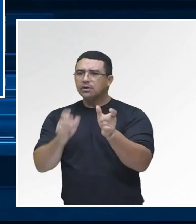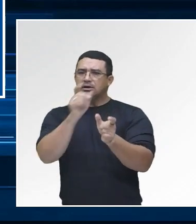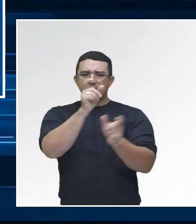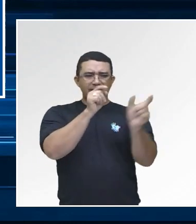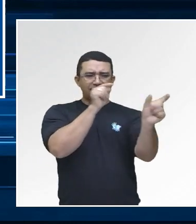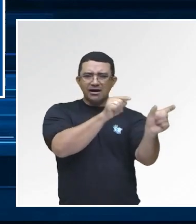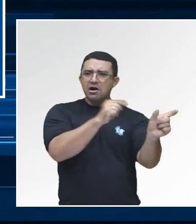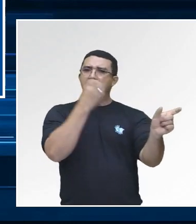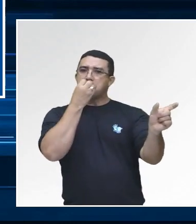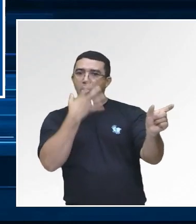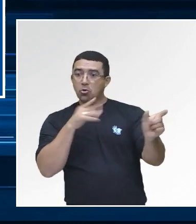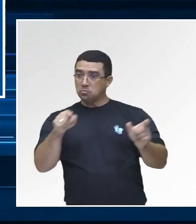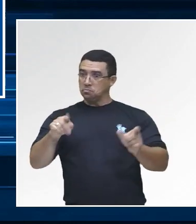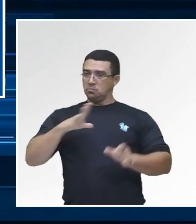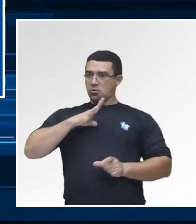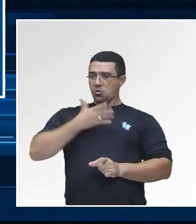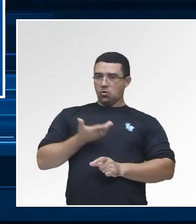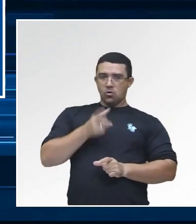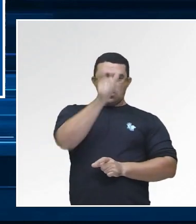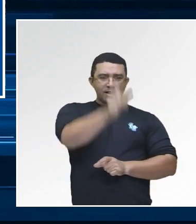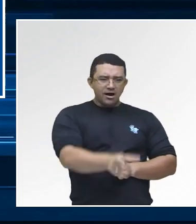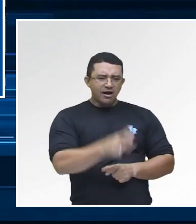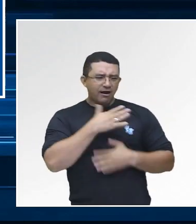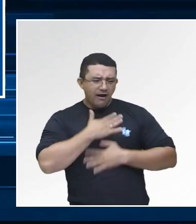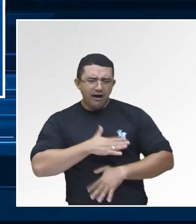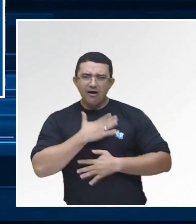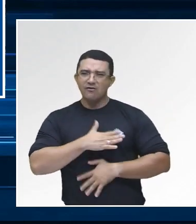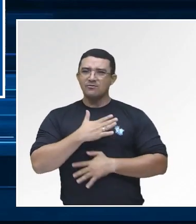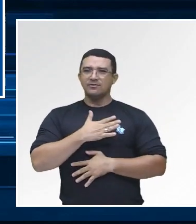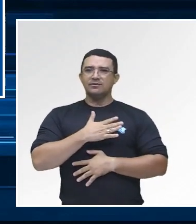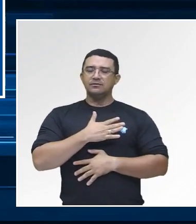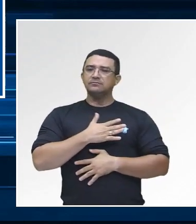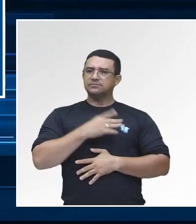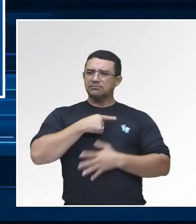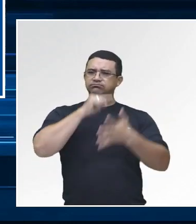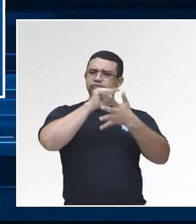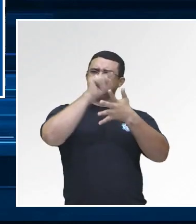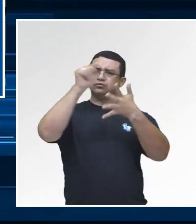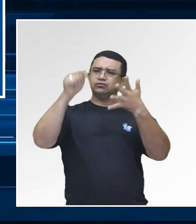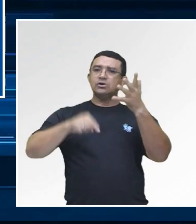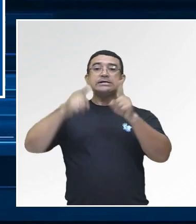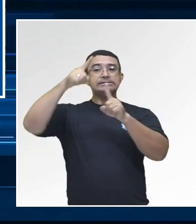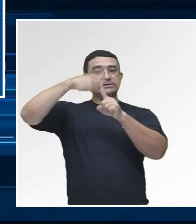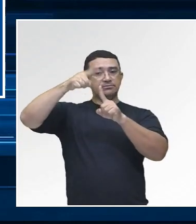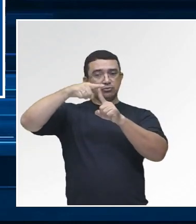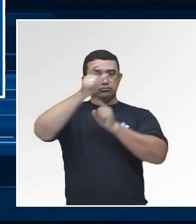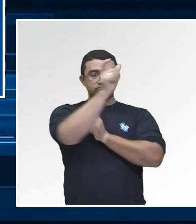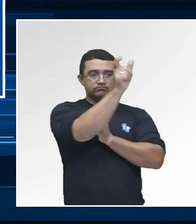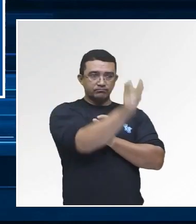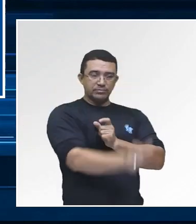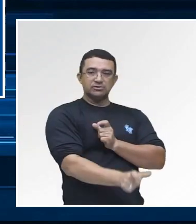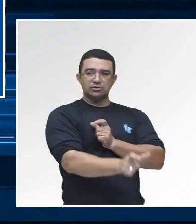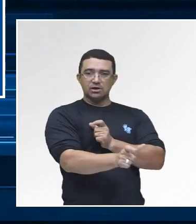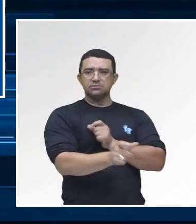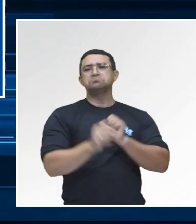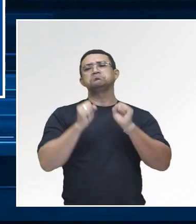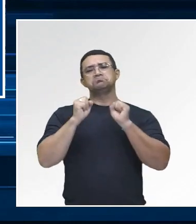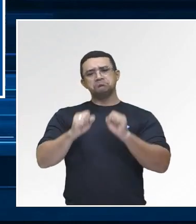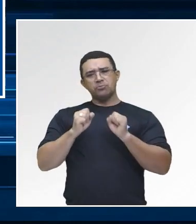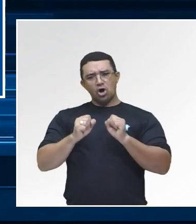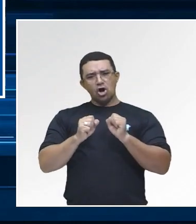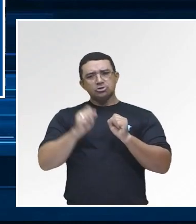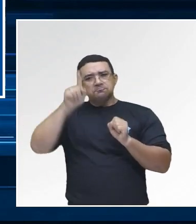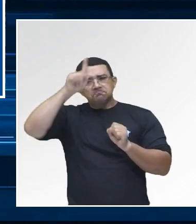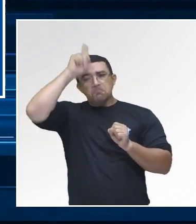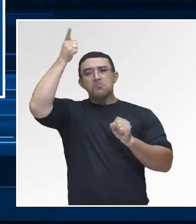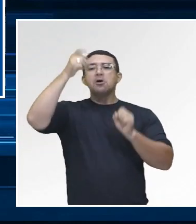personagem valente, tem um personagem tranquilo, então vai ter vários tipos de personagens. E pode ser da vida real